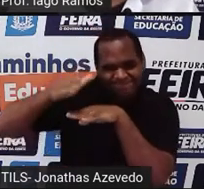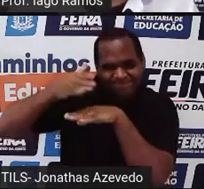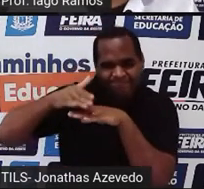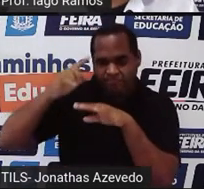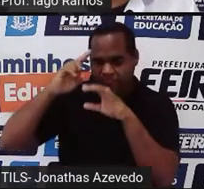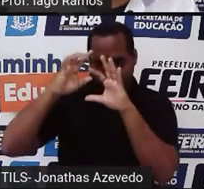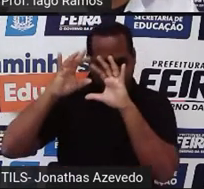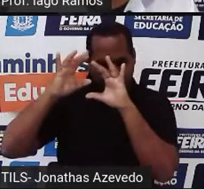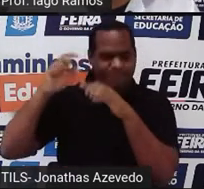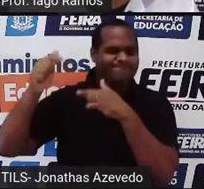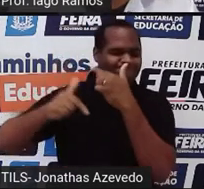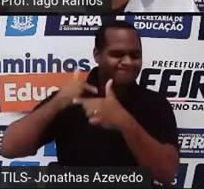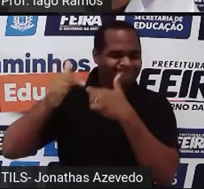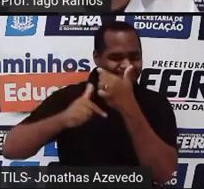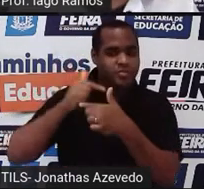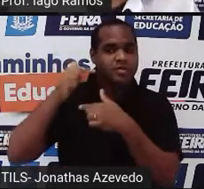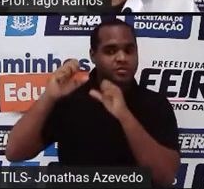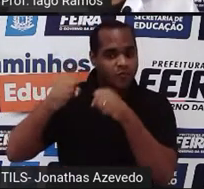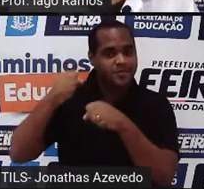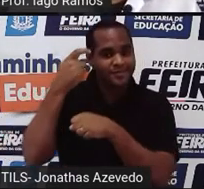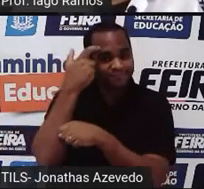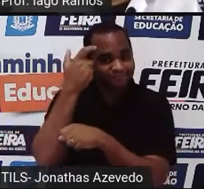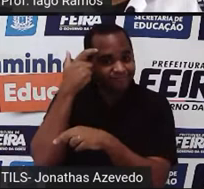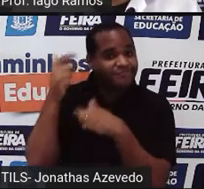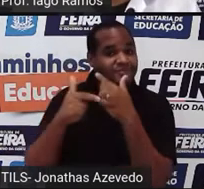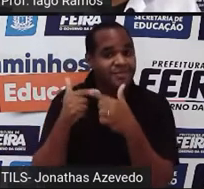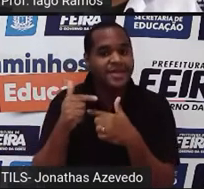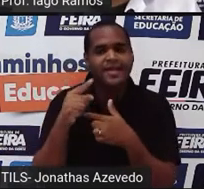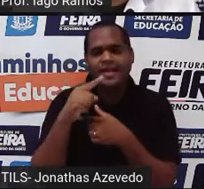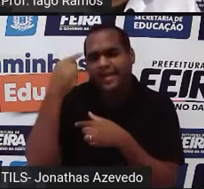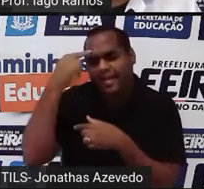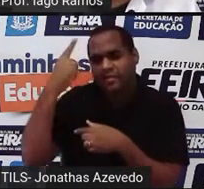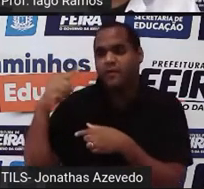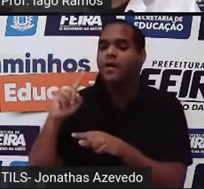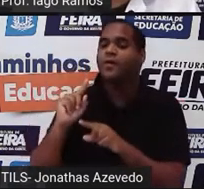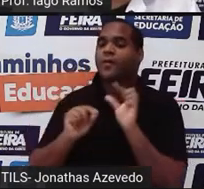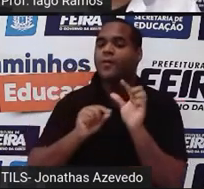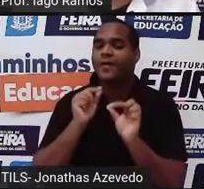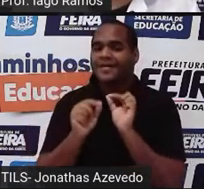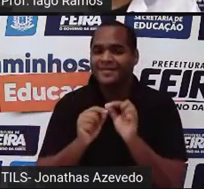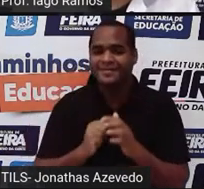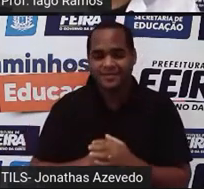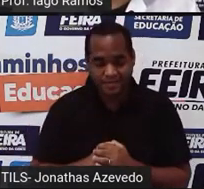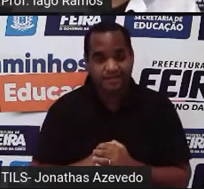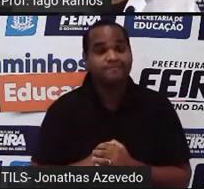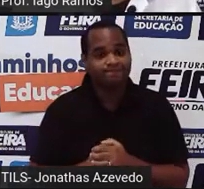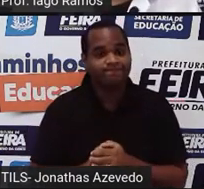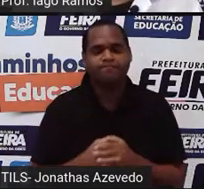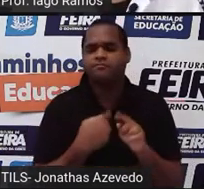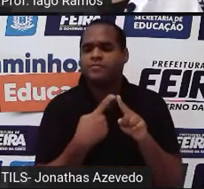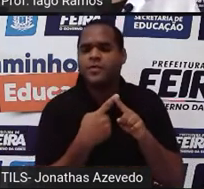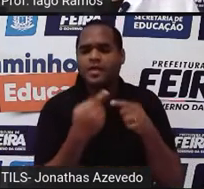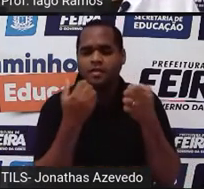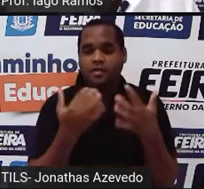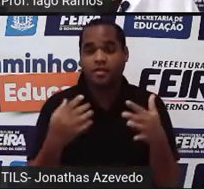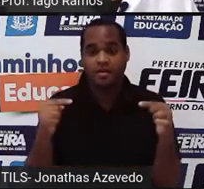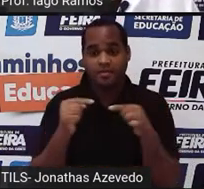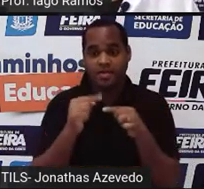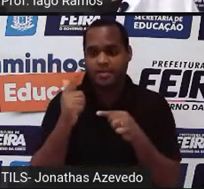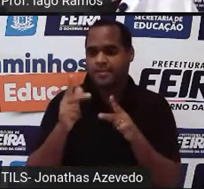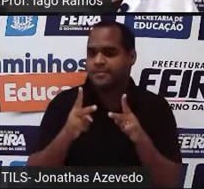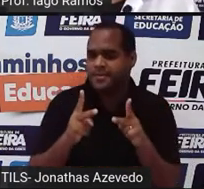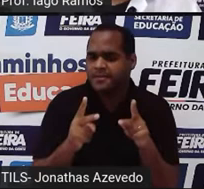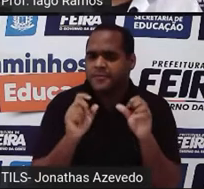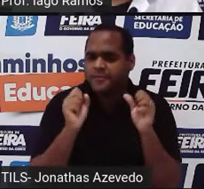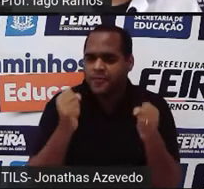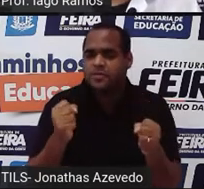ela possa relembrar, tá, coisas que a gente viu na última aula. Até porque, se essa é uma